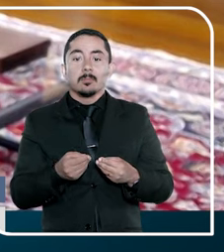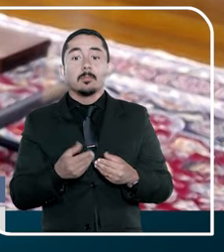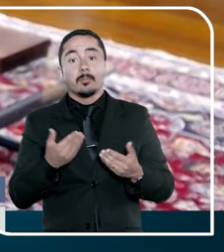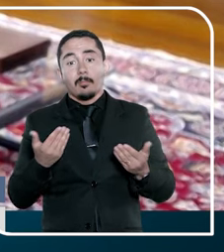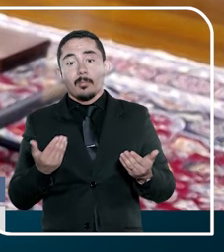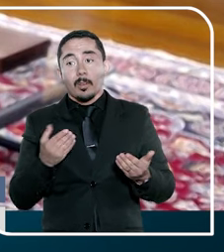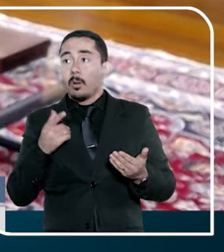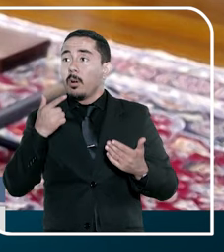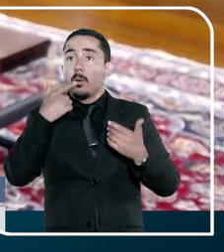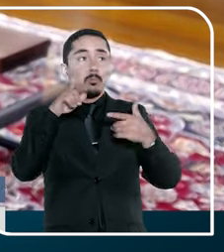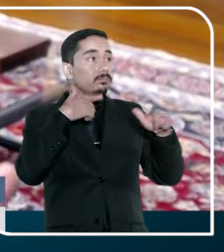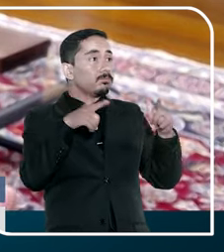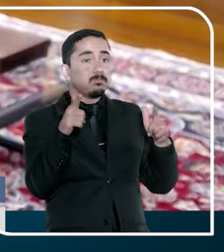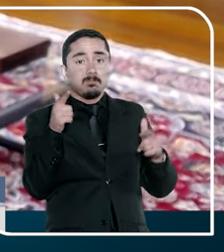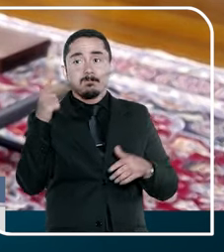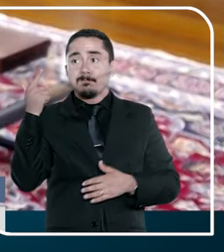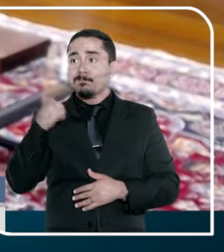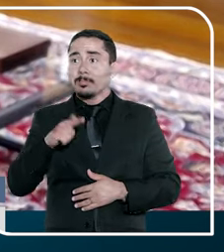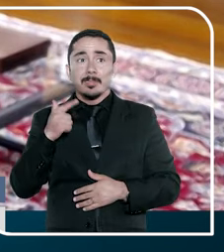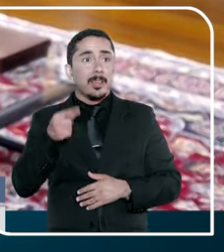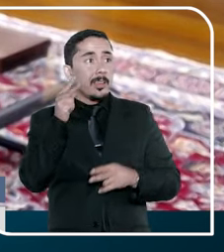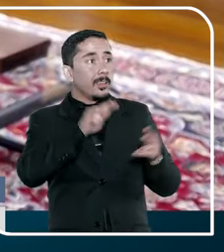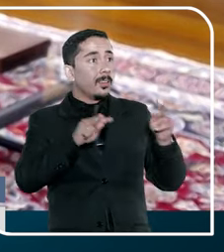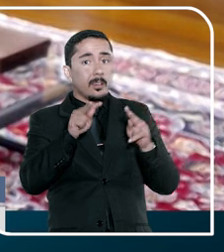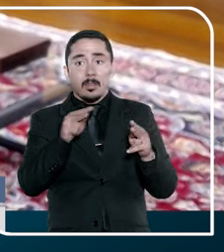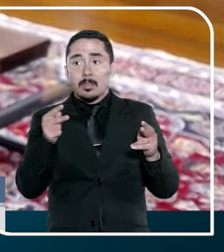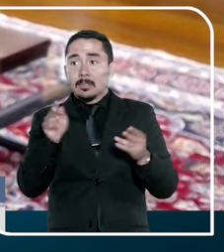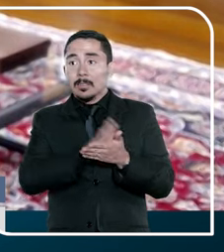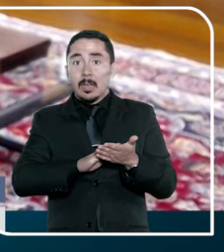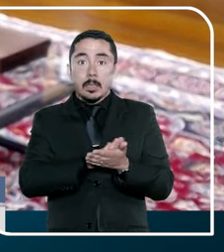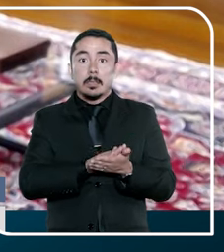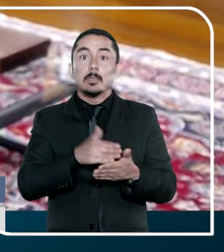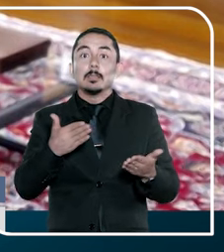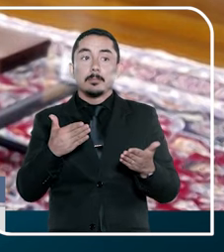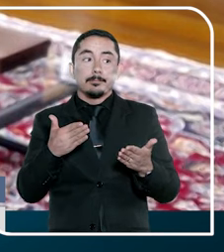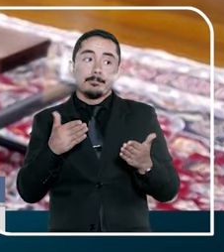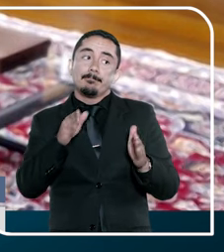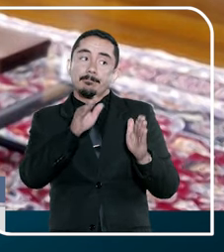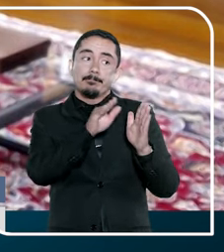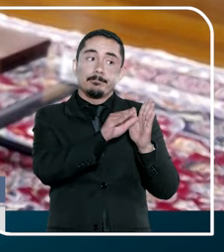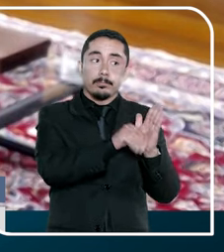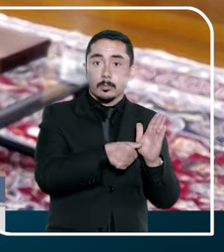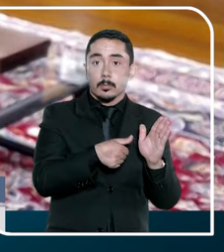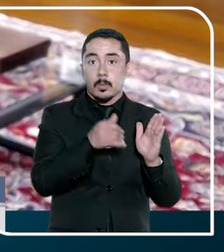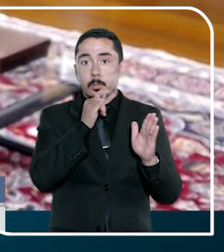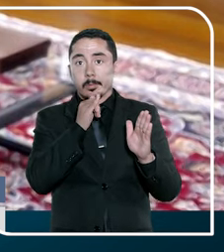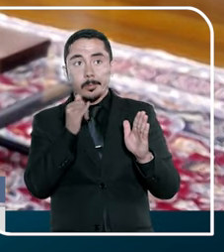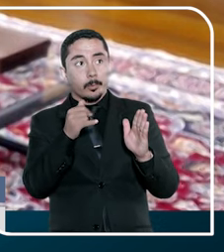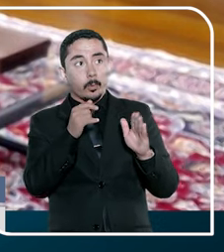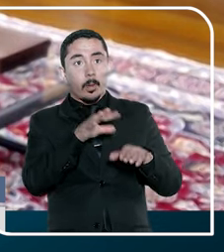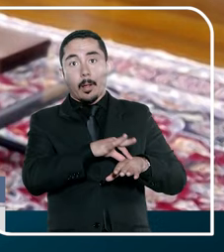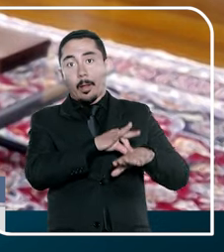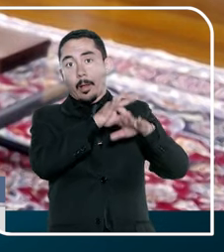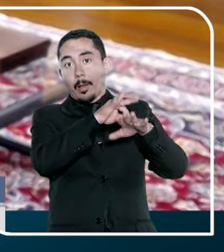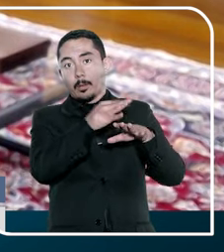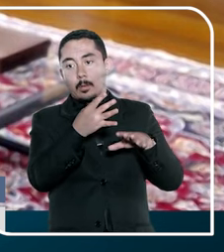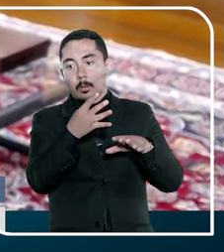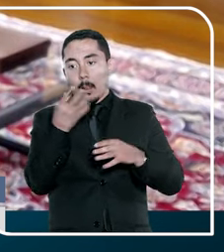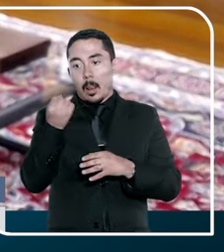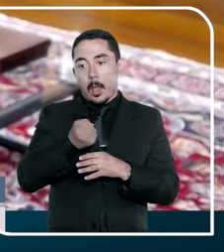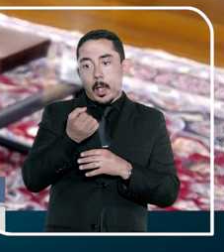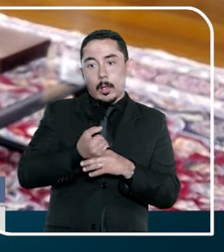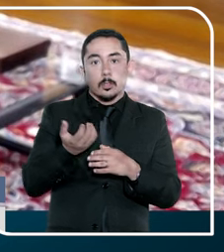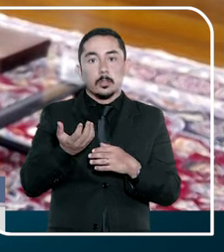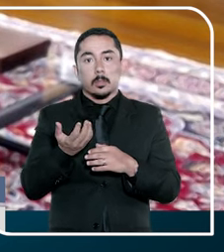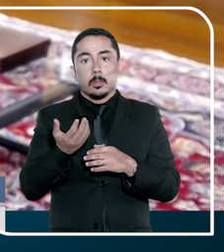outra alternativa que ele vislumbre que não a de subtrair por exemplo um pedaço de carne um litro de leite pães